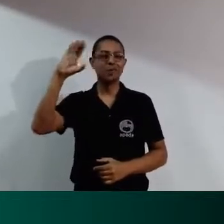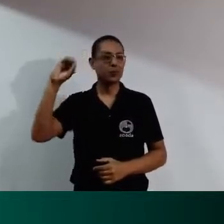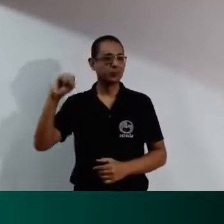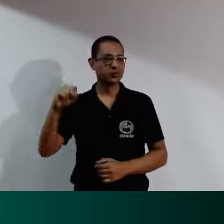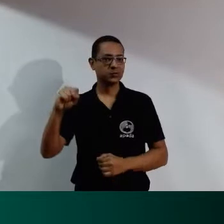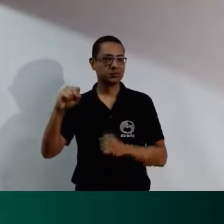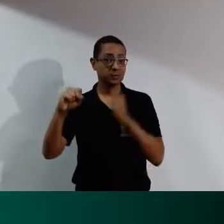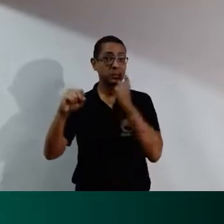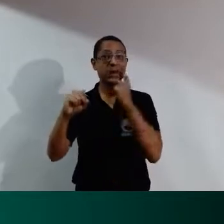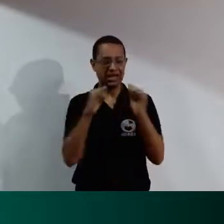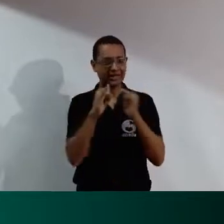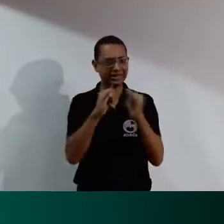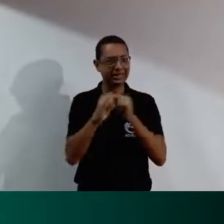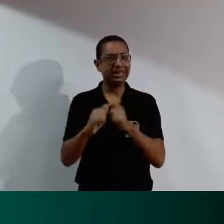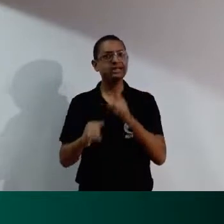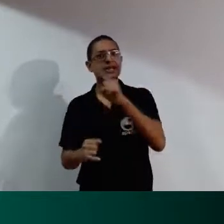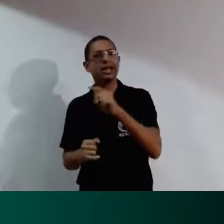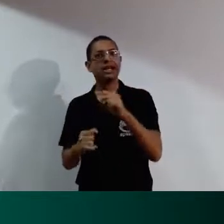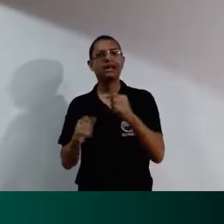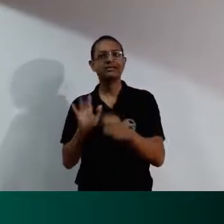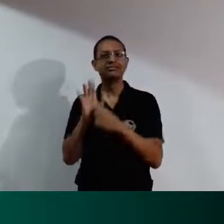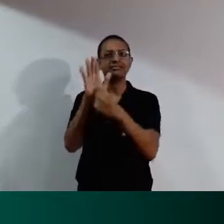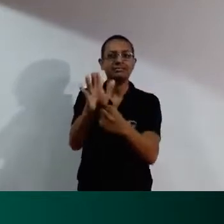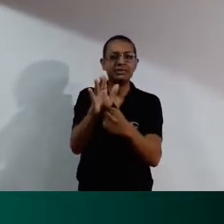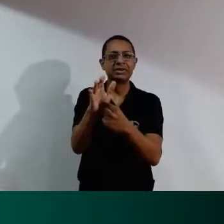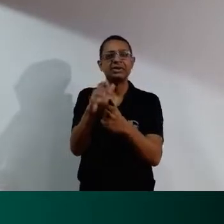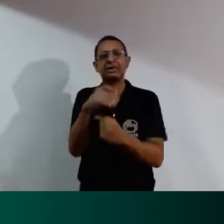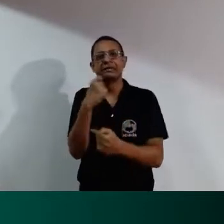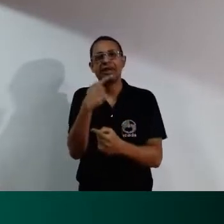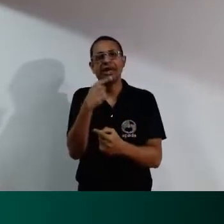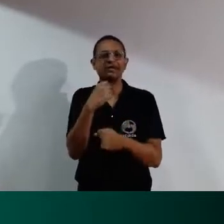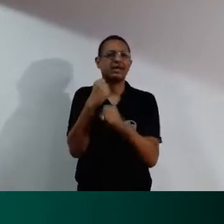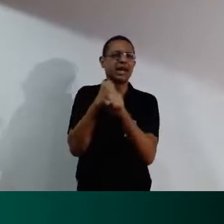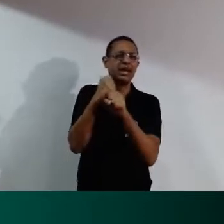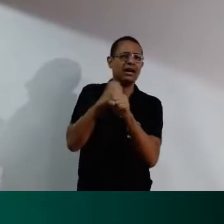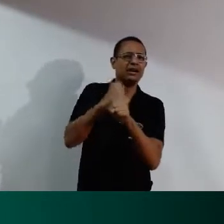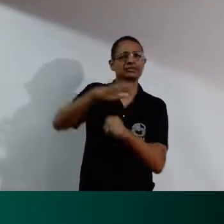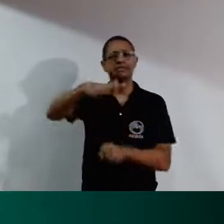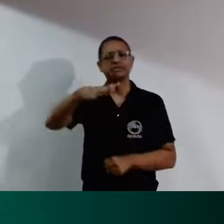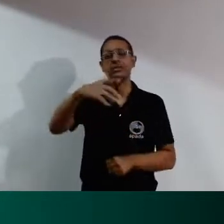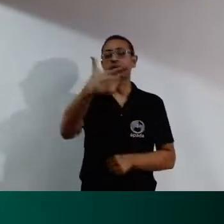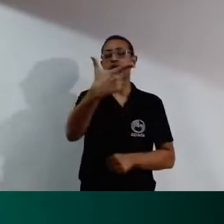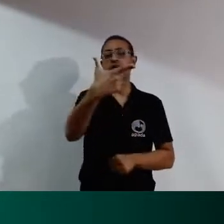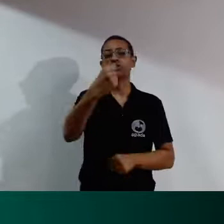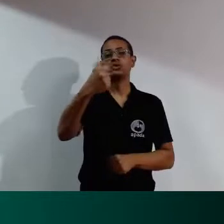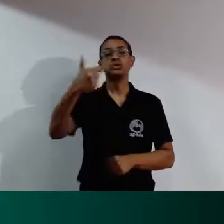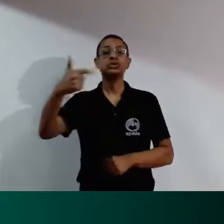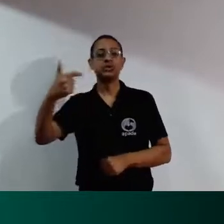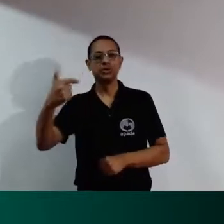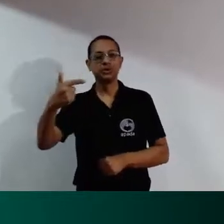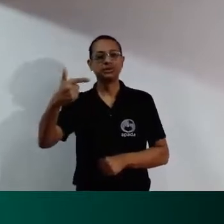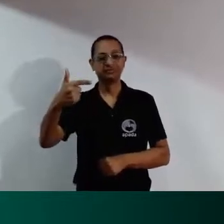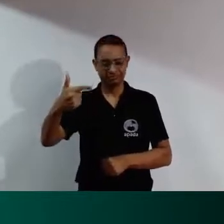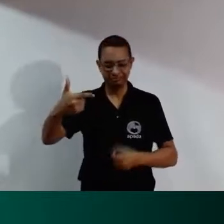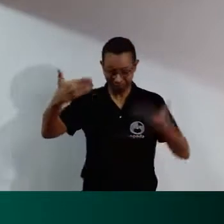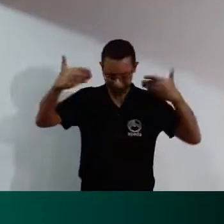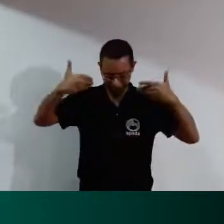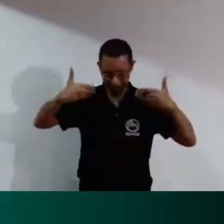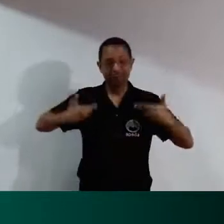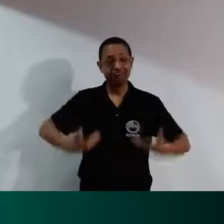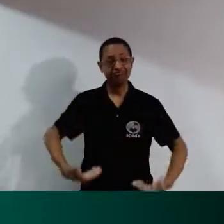que faz meme alguns anos desde 2012 criado por esse menino aqui